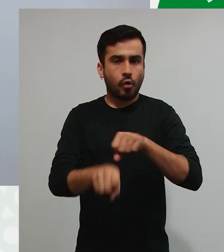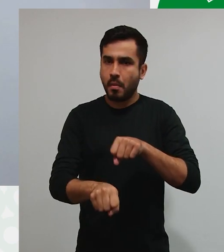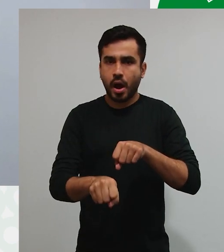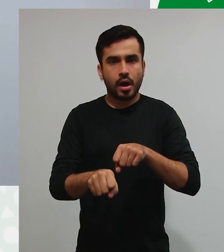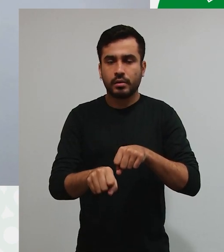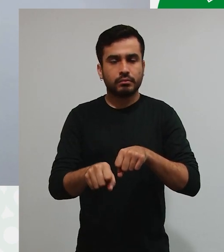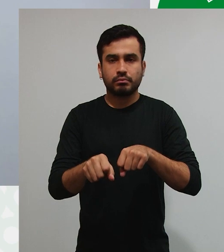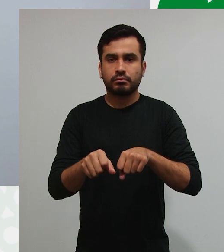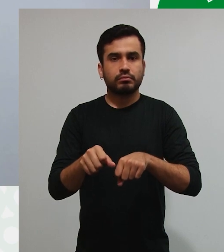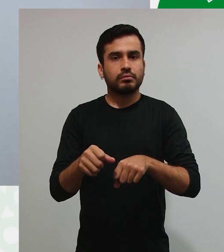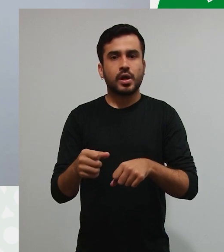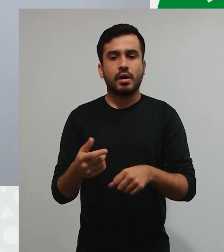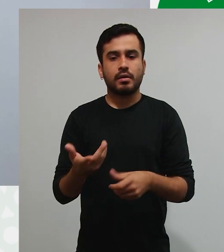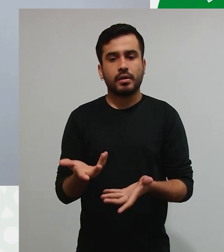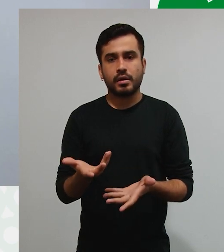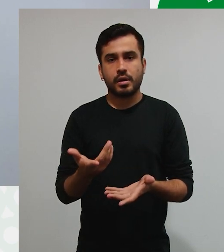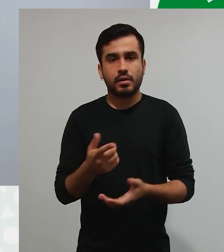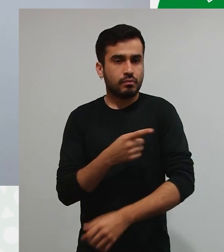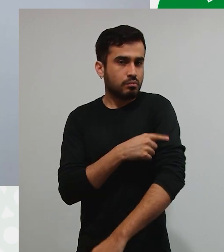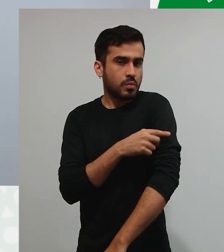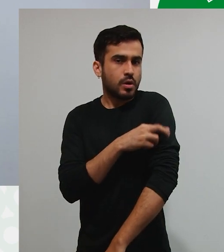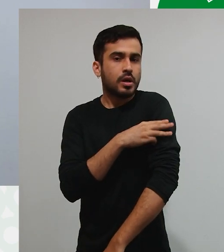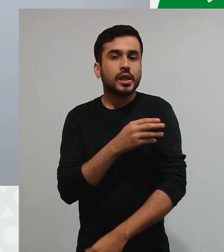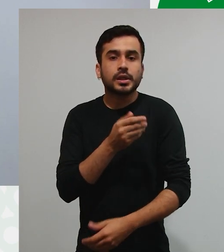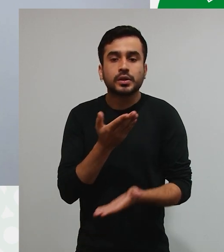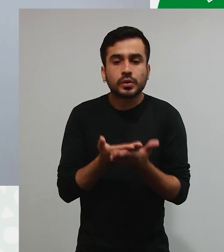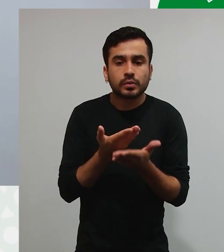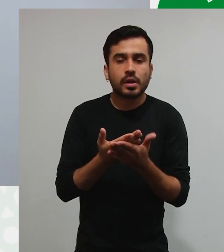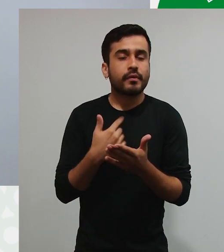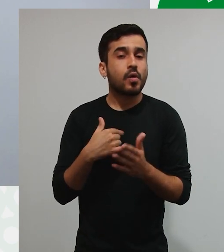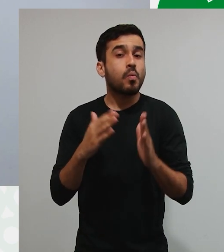e foi assim,